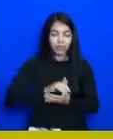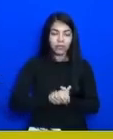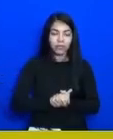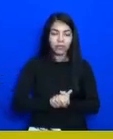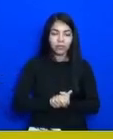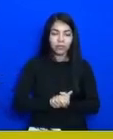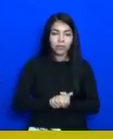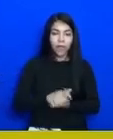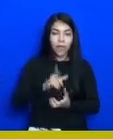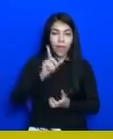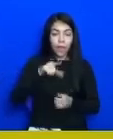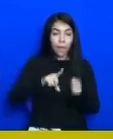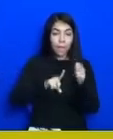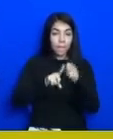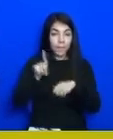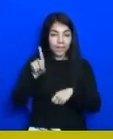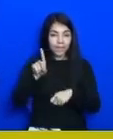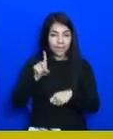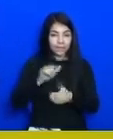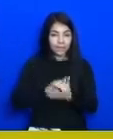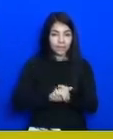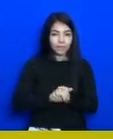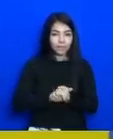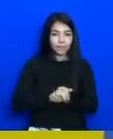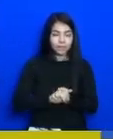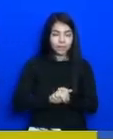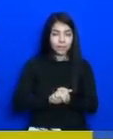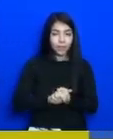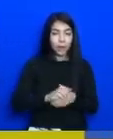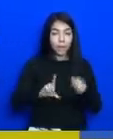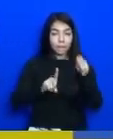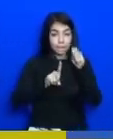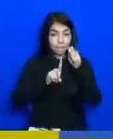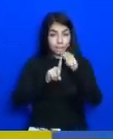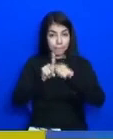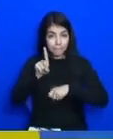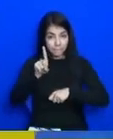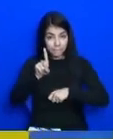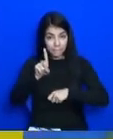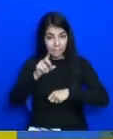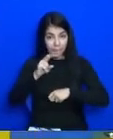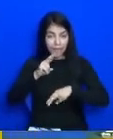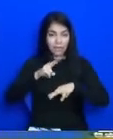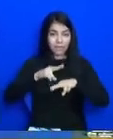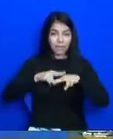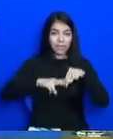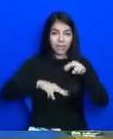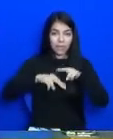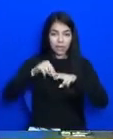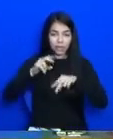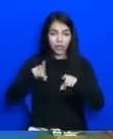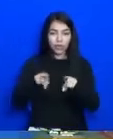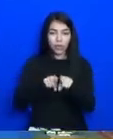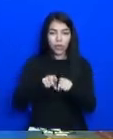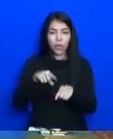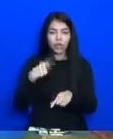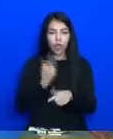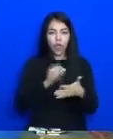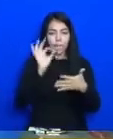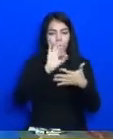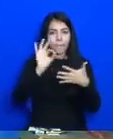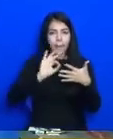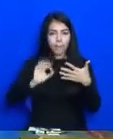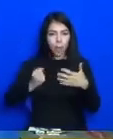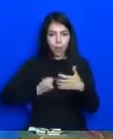07. O mês correspondente é julho. Julho é o mês da sorte. Vamos confirmar os números sorteados